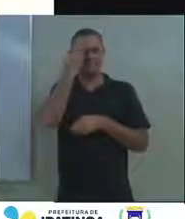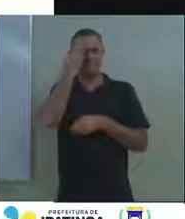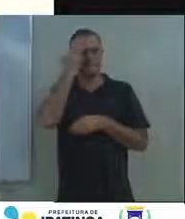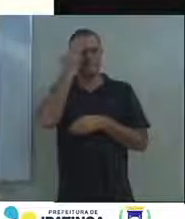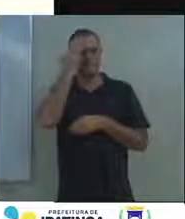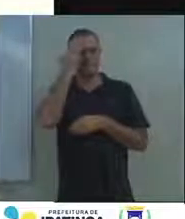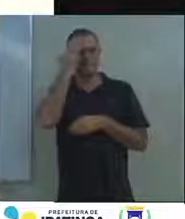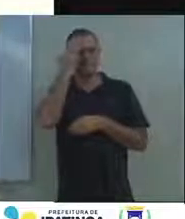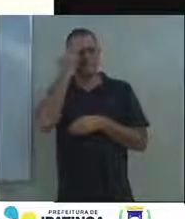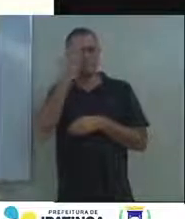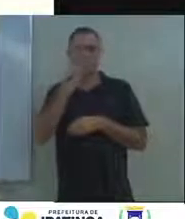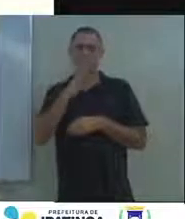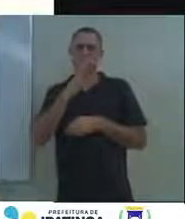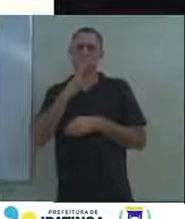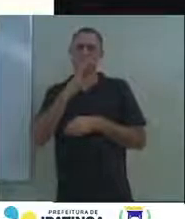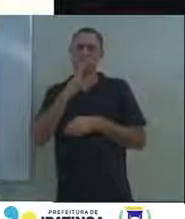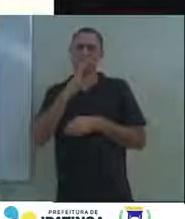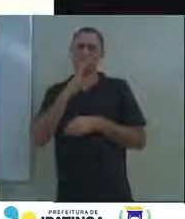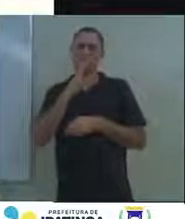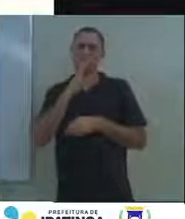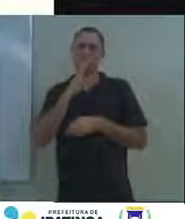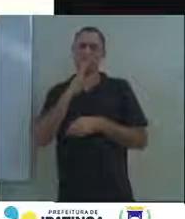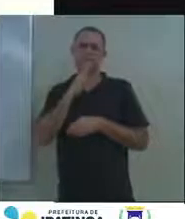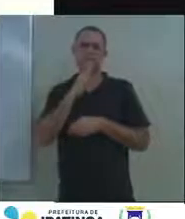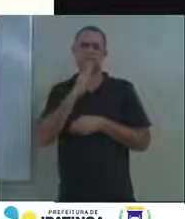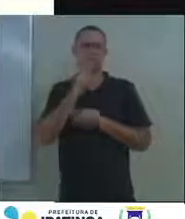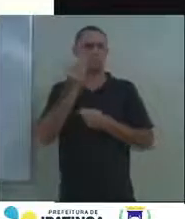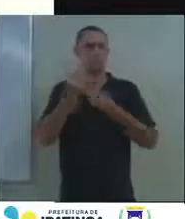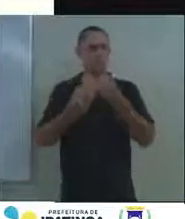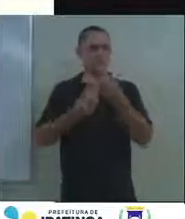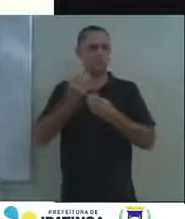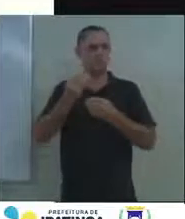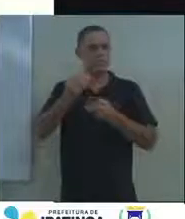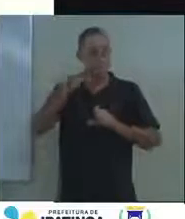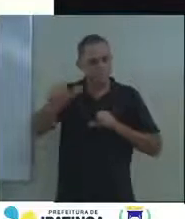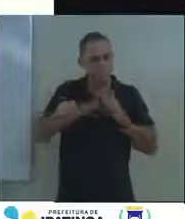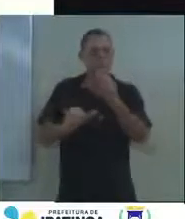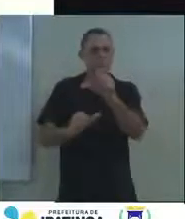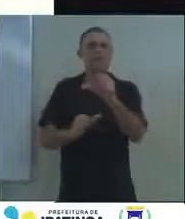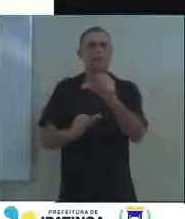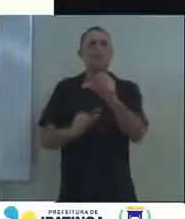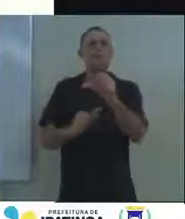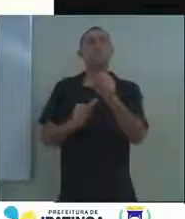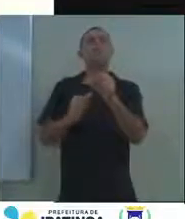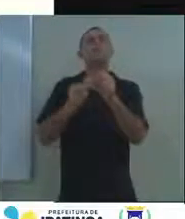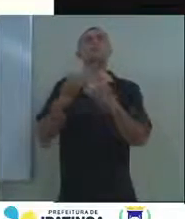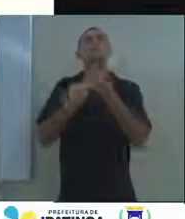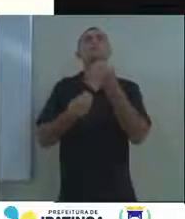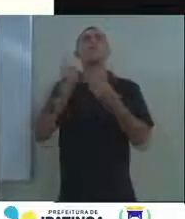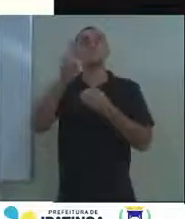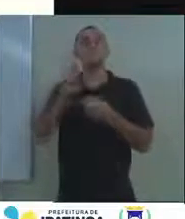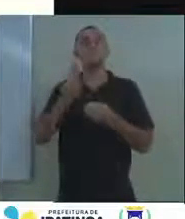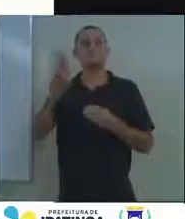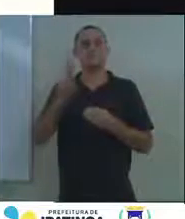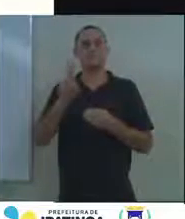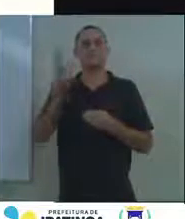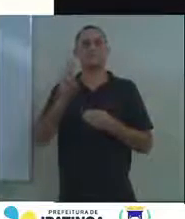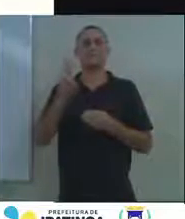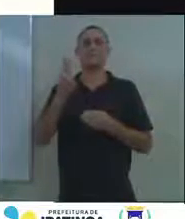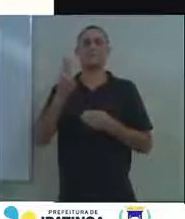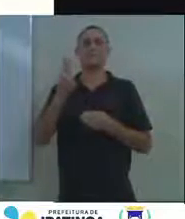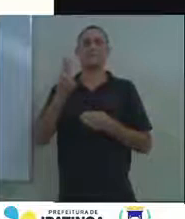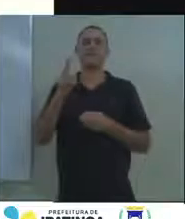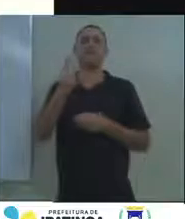sabe, conhece e colocar em prática, mudar um hábito é muito difícil. Para isso, eu